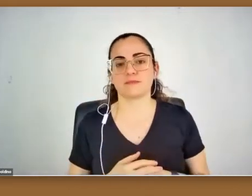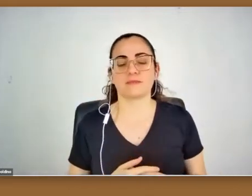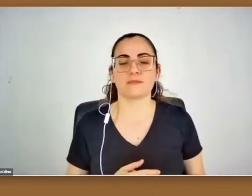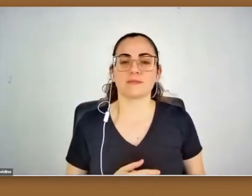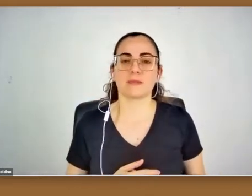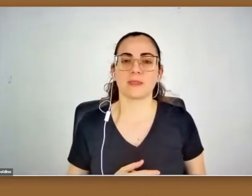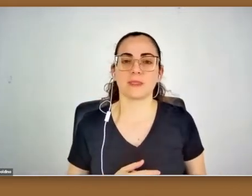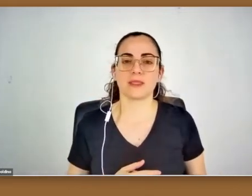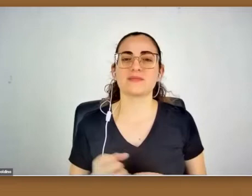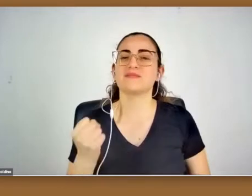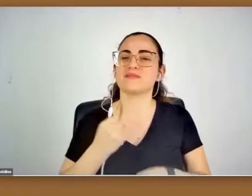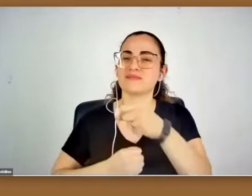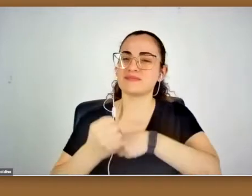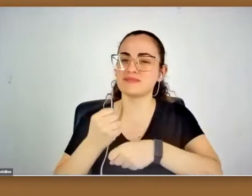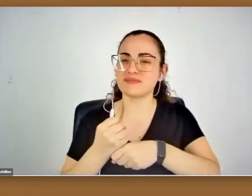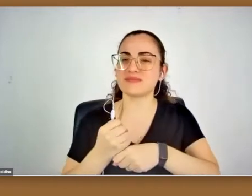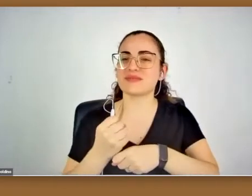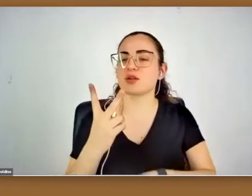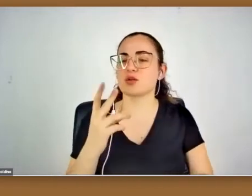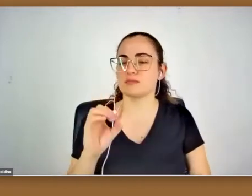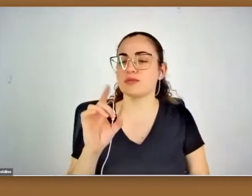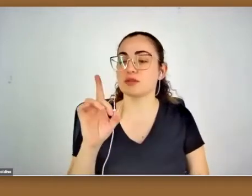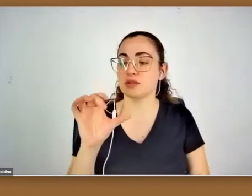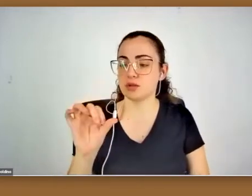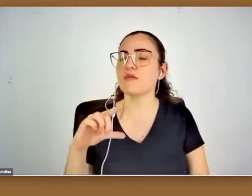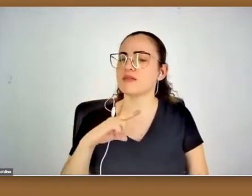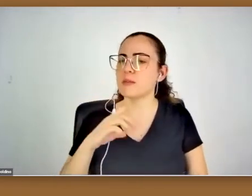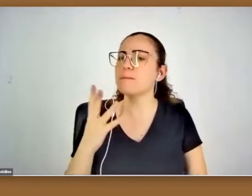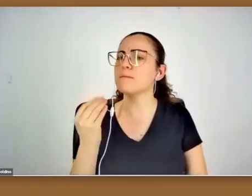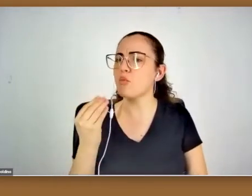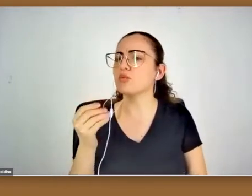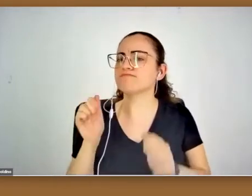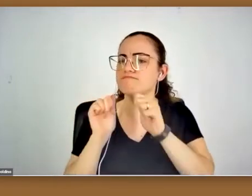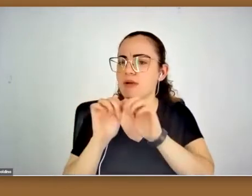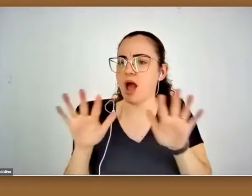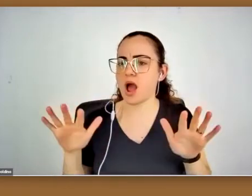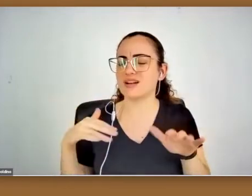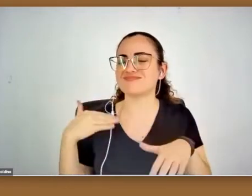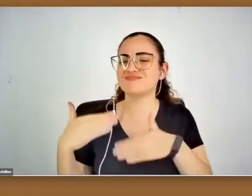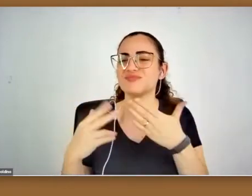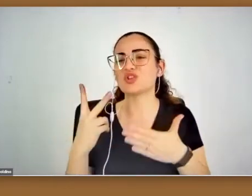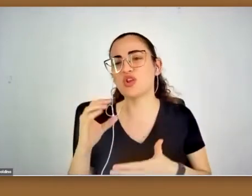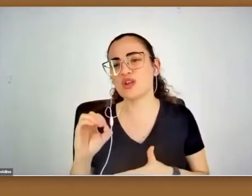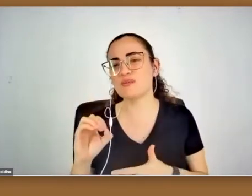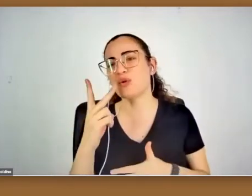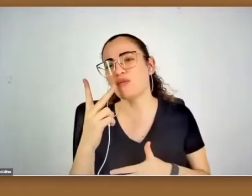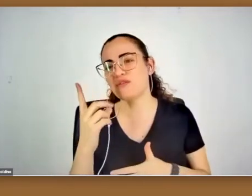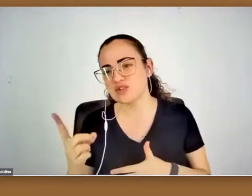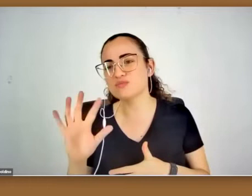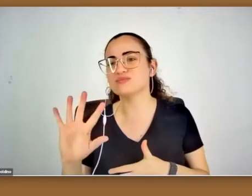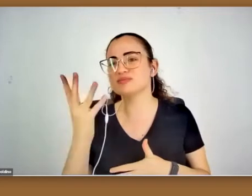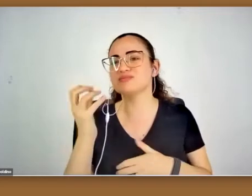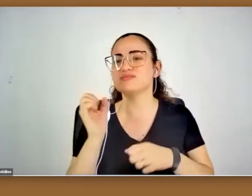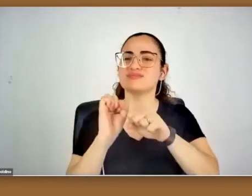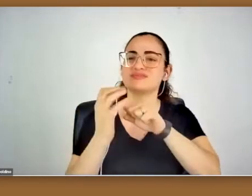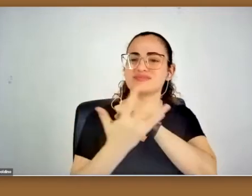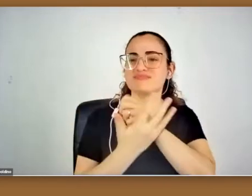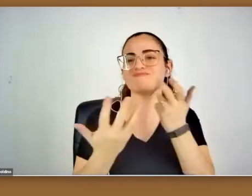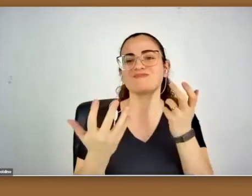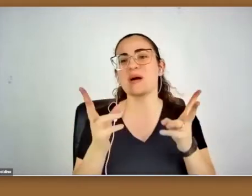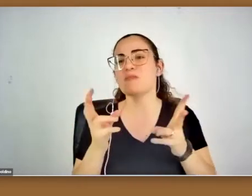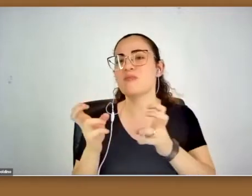pandemia. 2019 a gente estava tendo muitos casos, tá? Menos do que é a dengue. E